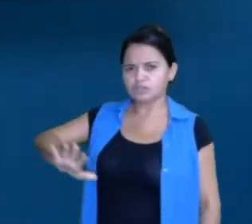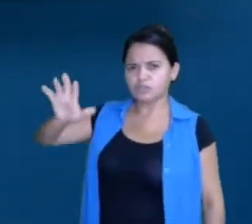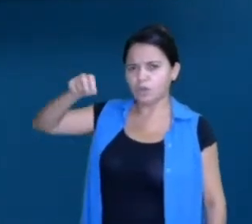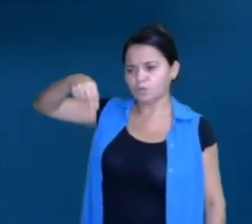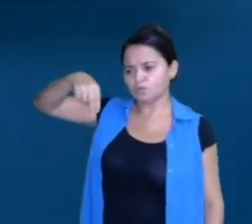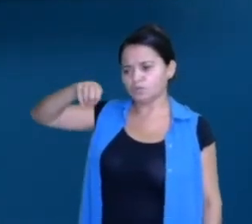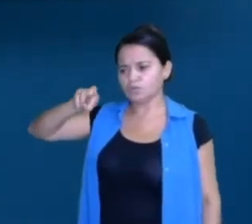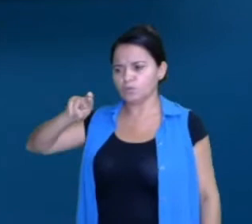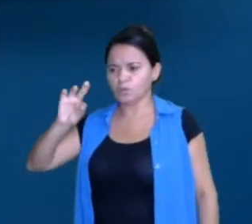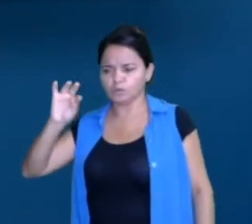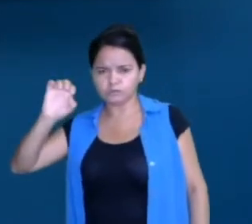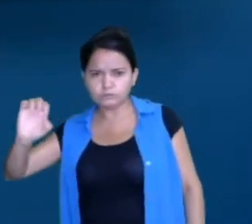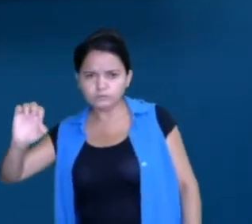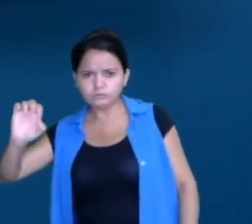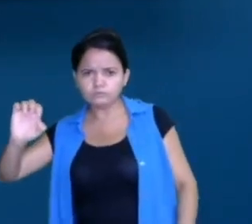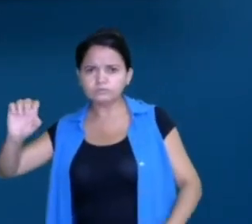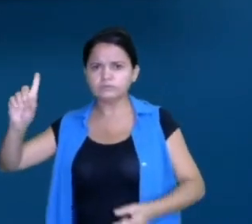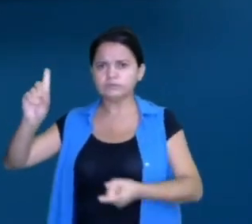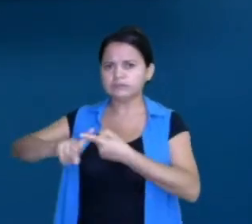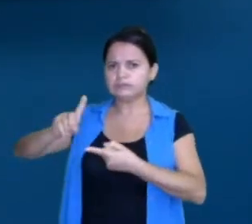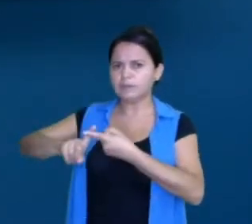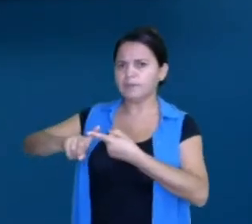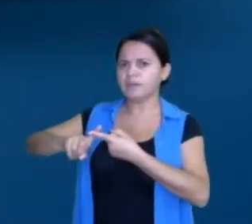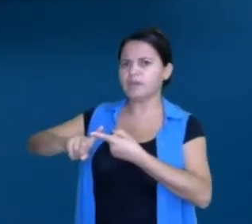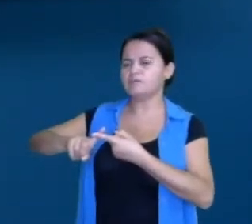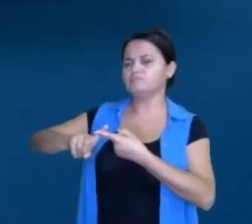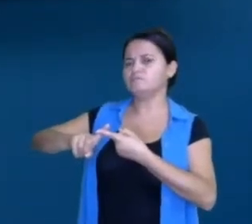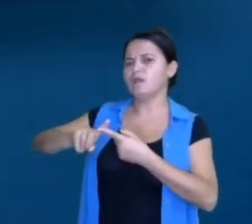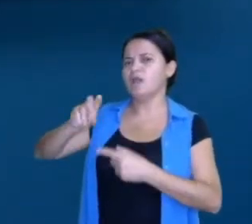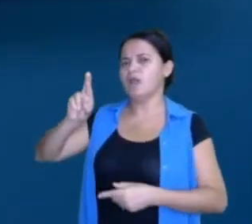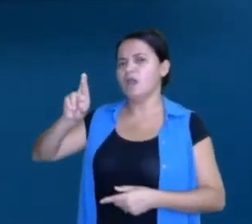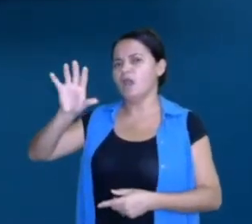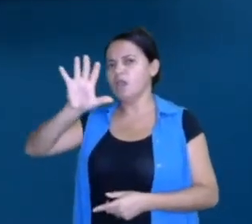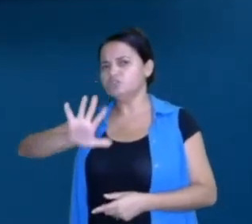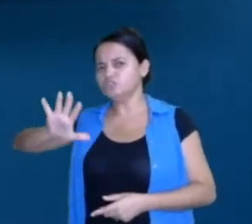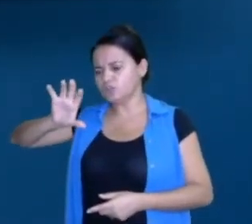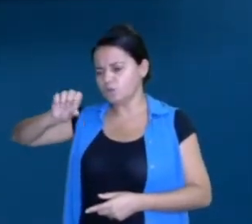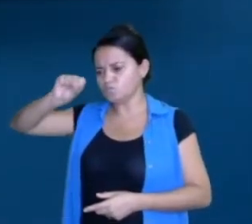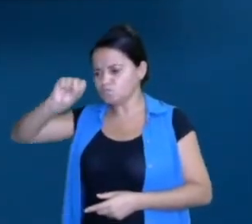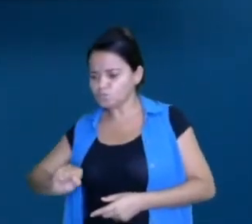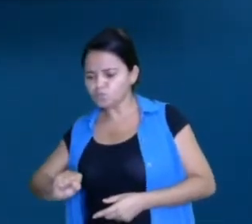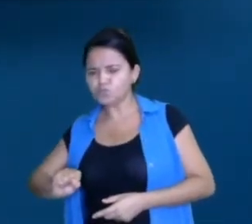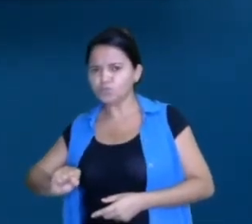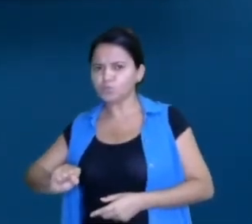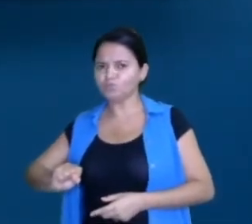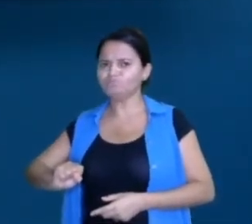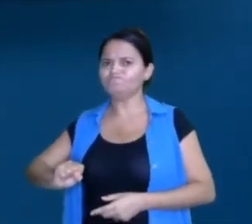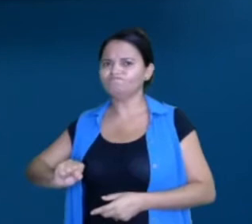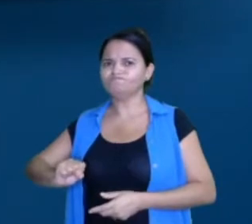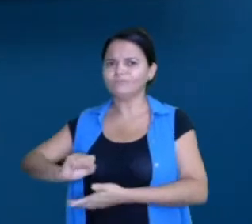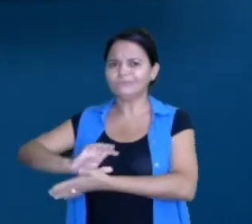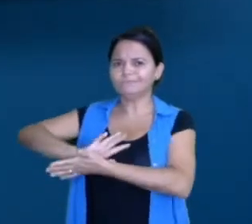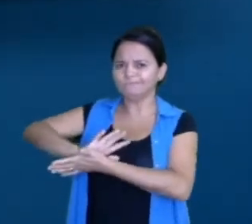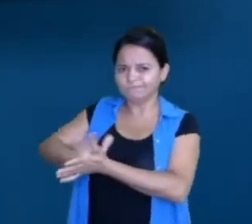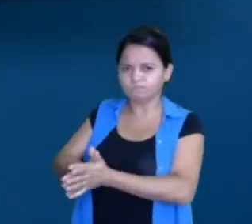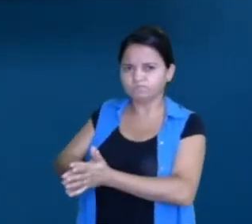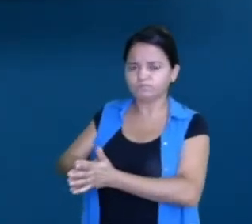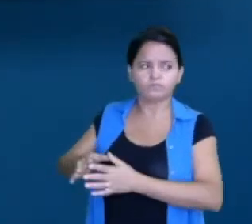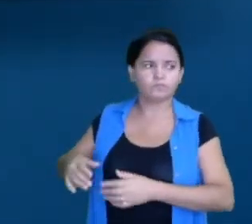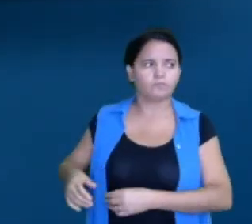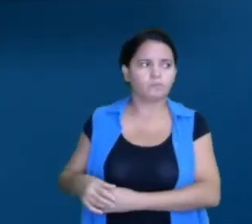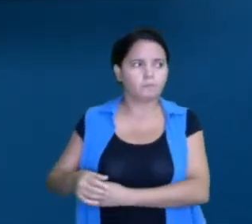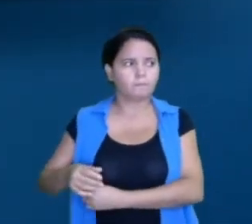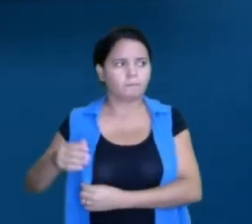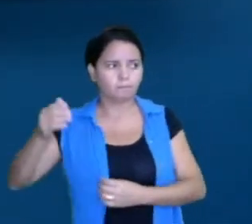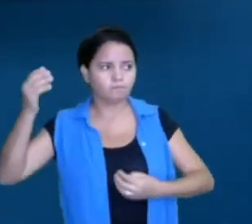povoamento, e a região sul, de exploração. Veja bem, pessoal, aqui nessa região norte, onde